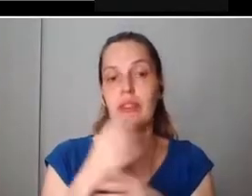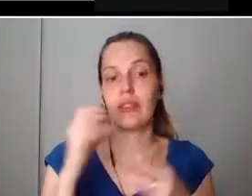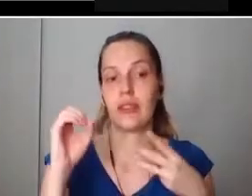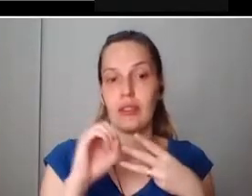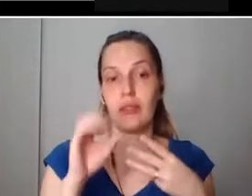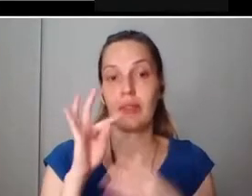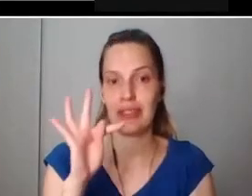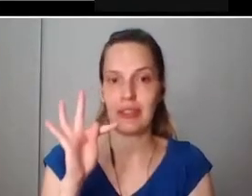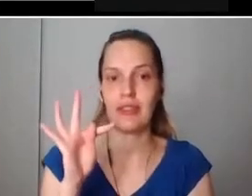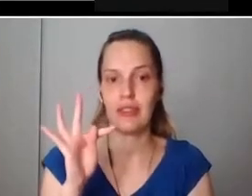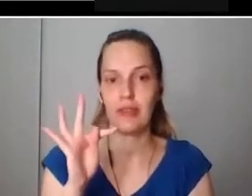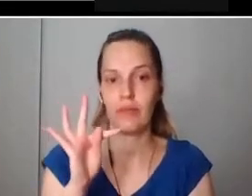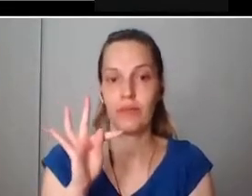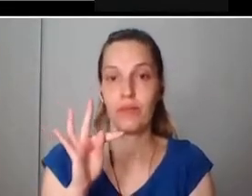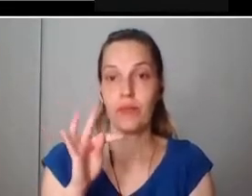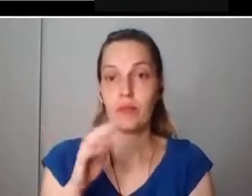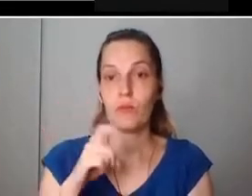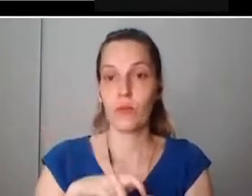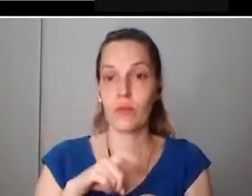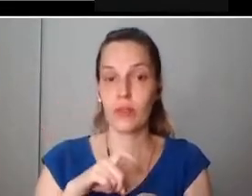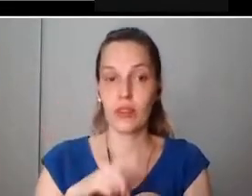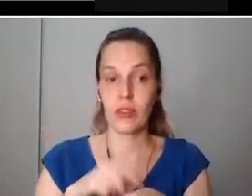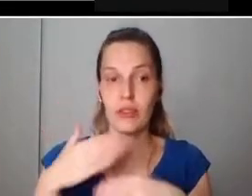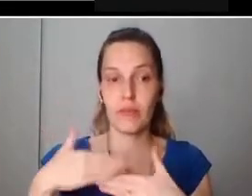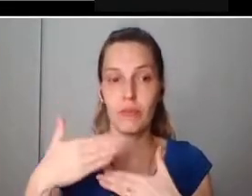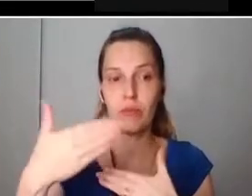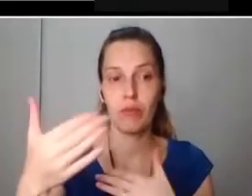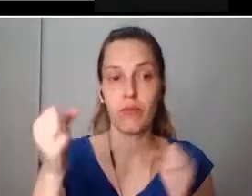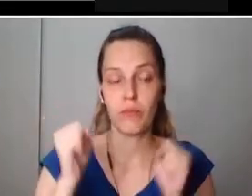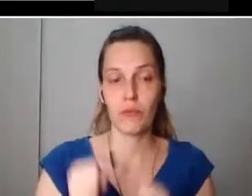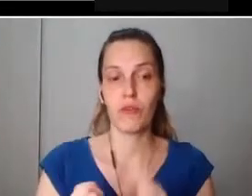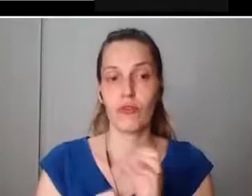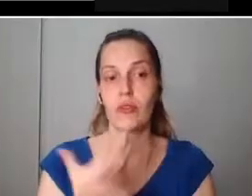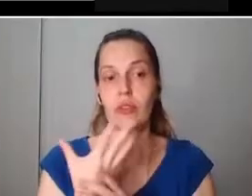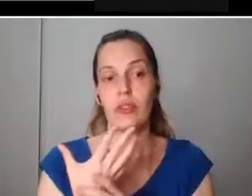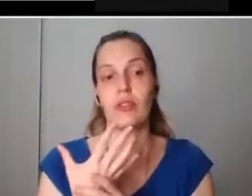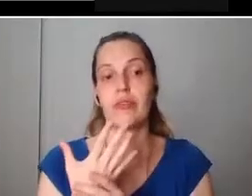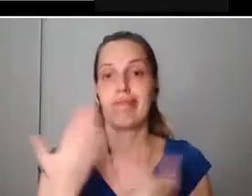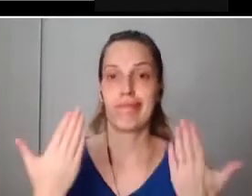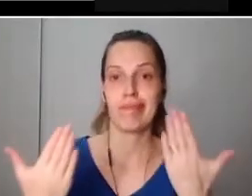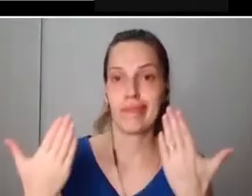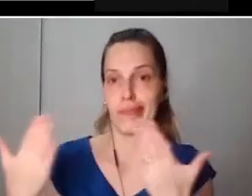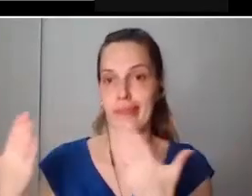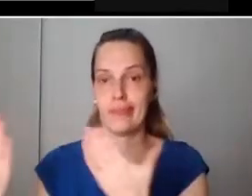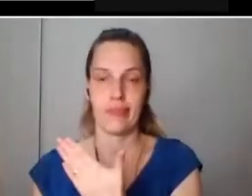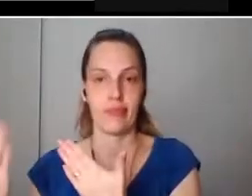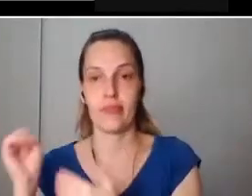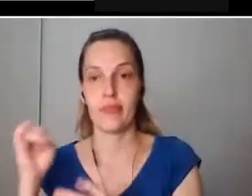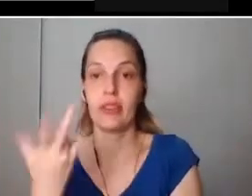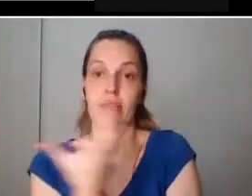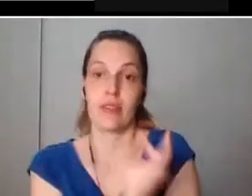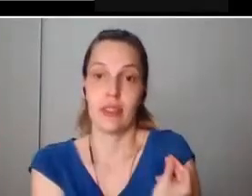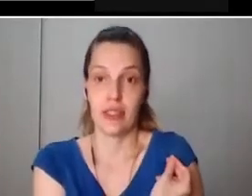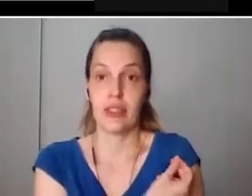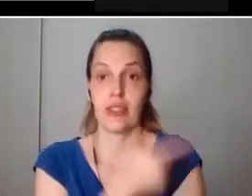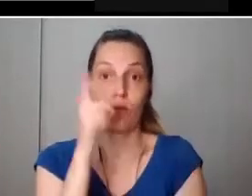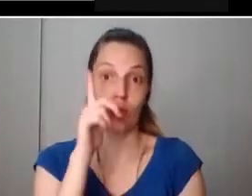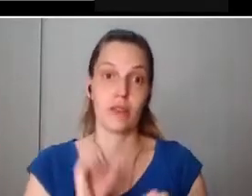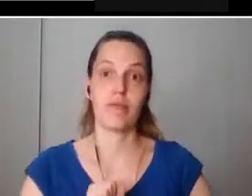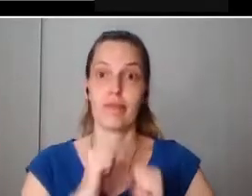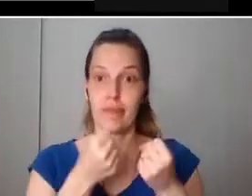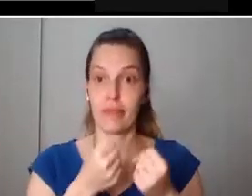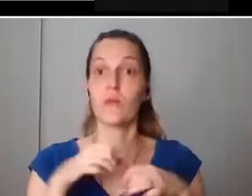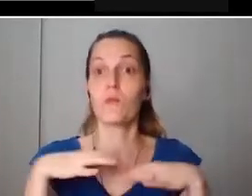multiclonal. E com o tempo, a gente vai poder estabelecer os correlatos de proteção para saber só se o cara tomou a vacina e se ele está imunizado, tá? E qual vacina vai ser